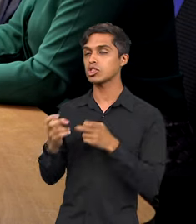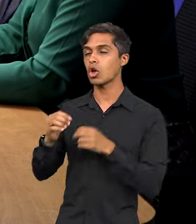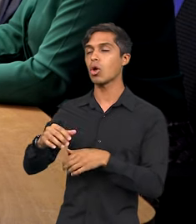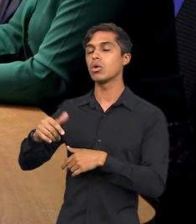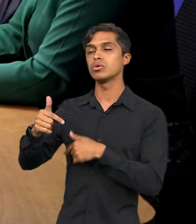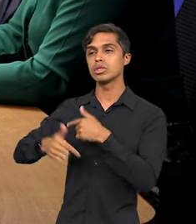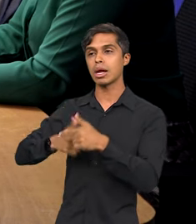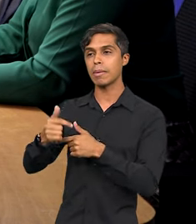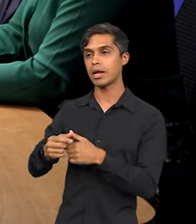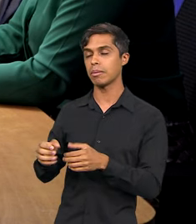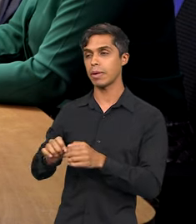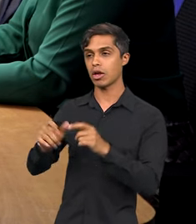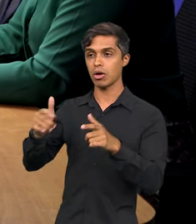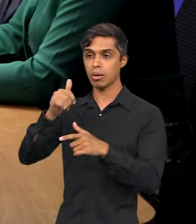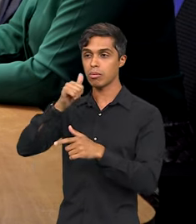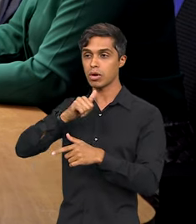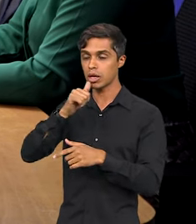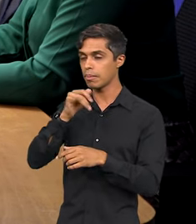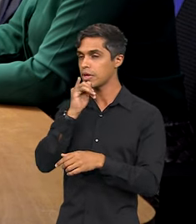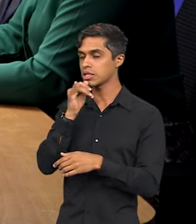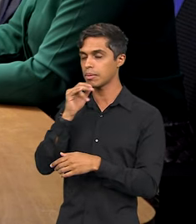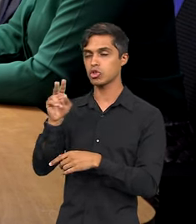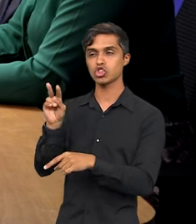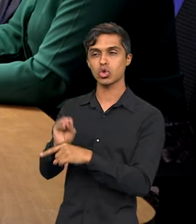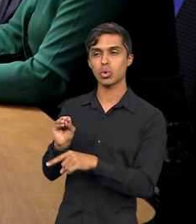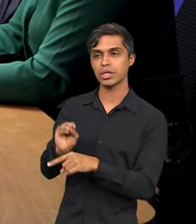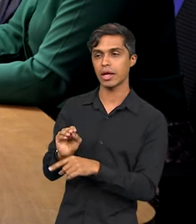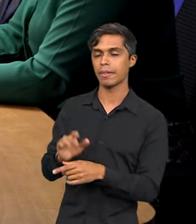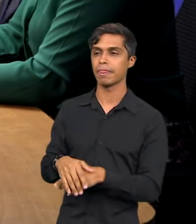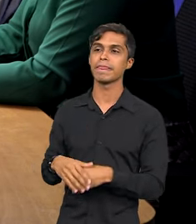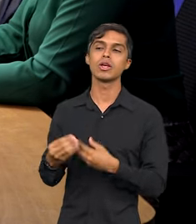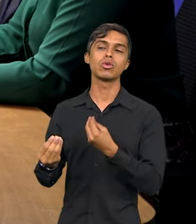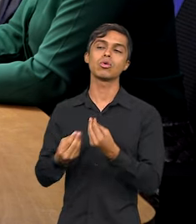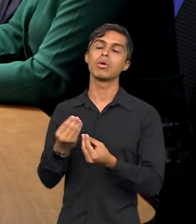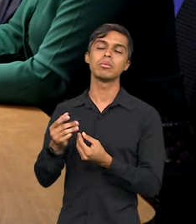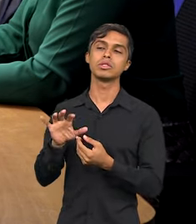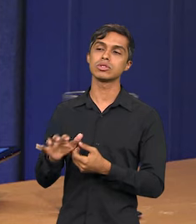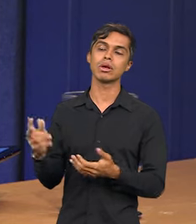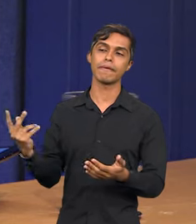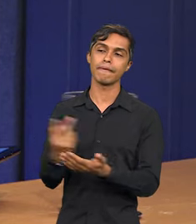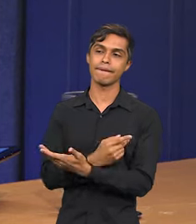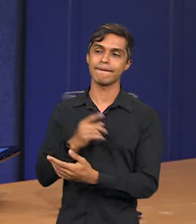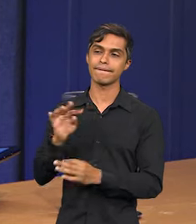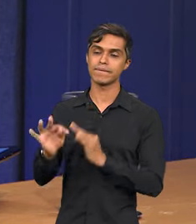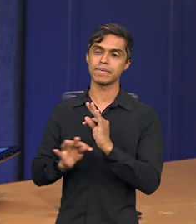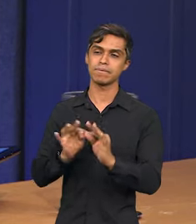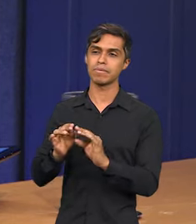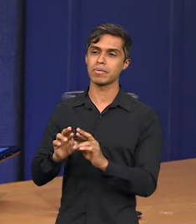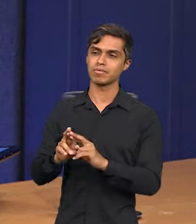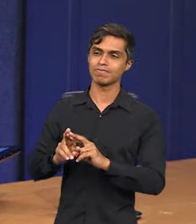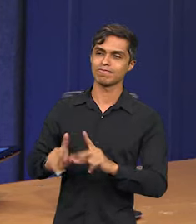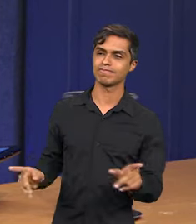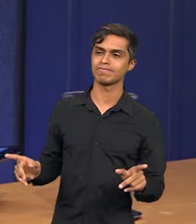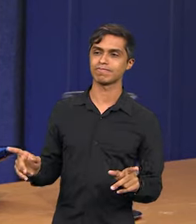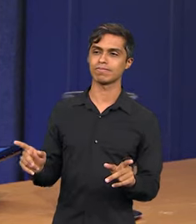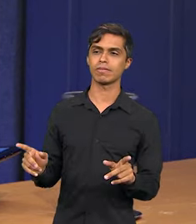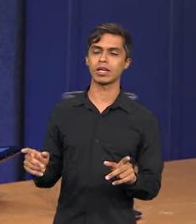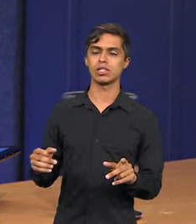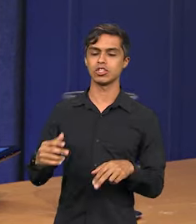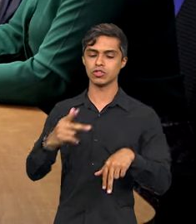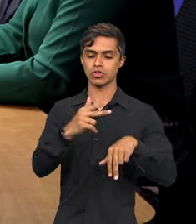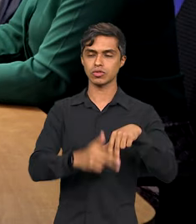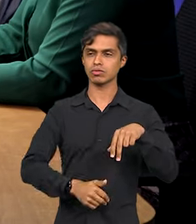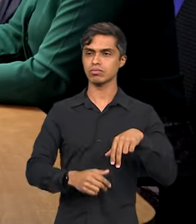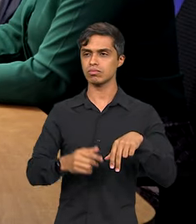feminina vou tá aqui de cuidados né Por exemplo em que medida esse tratamento desigual de